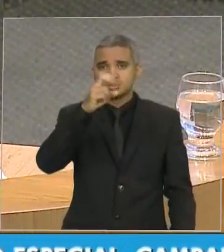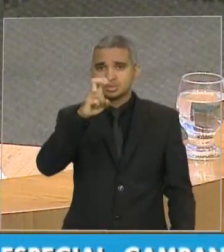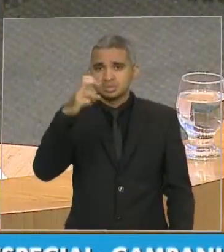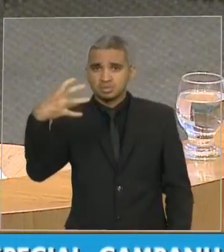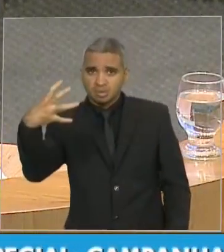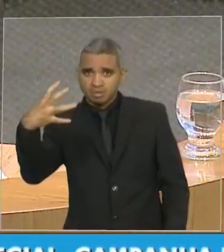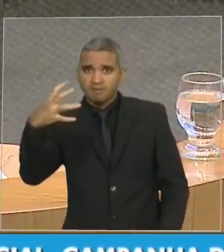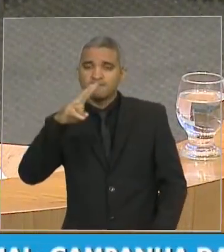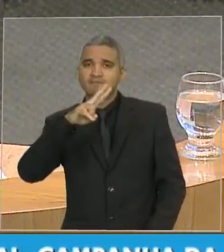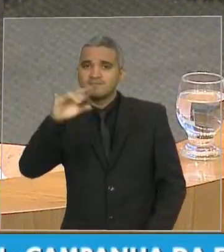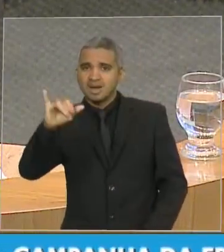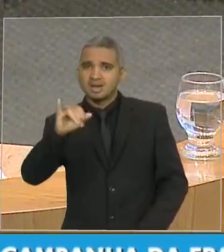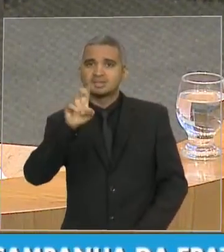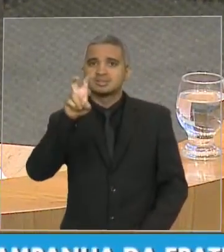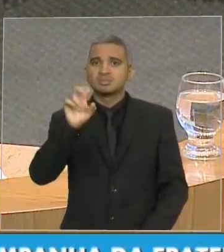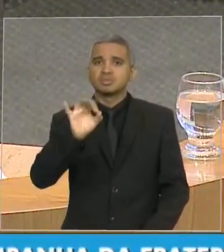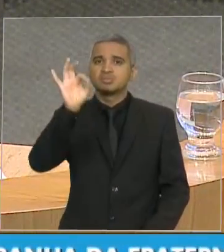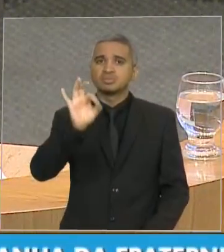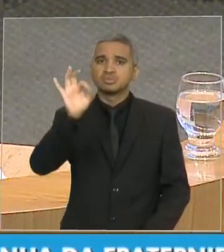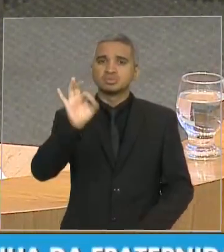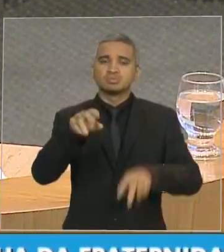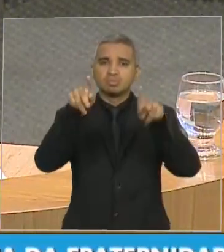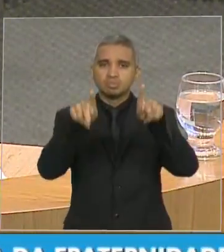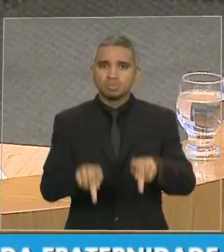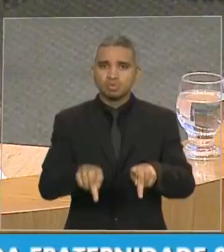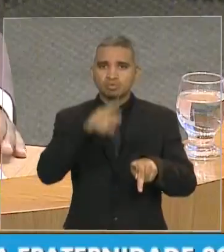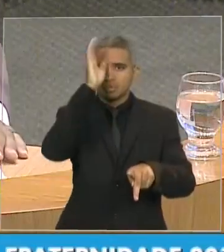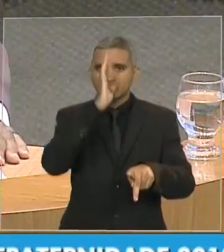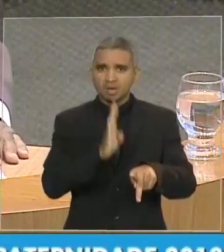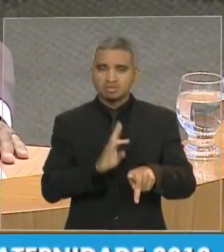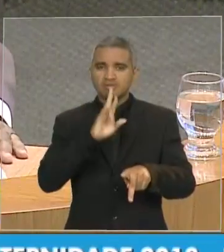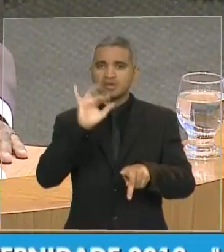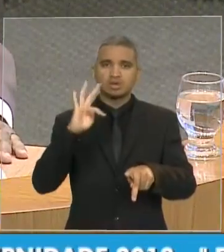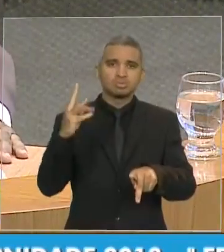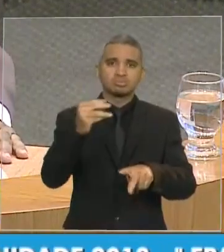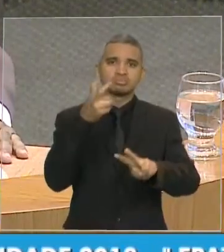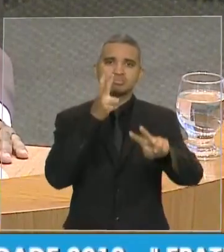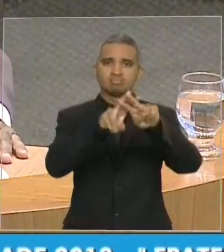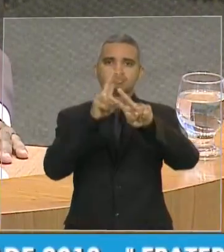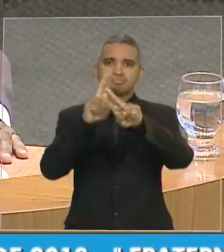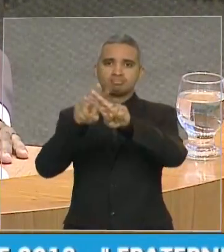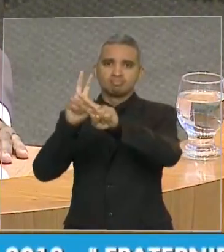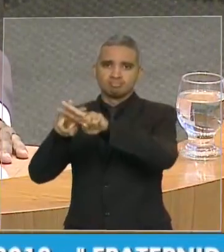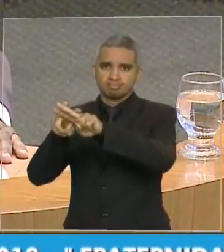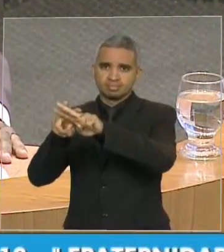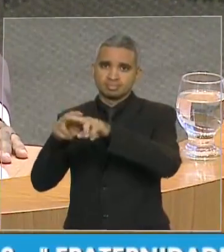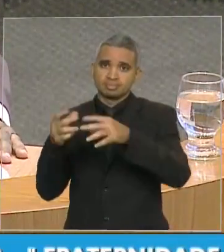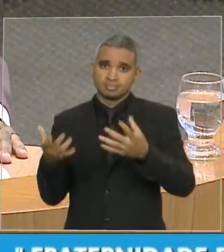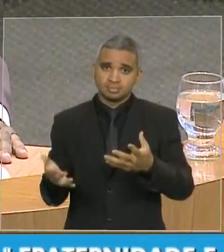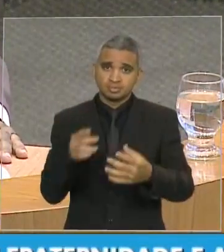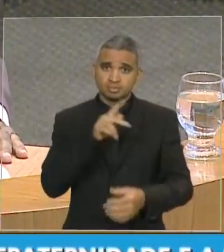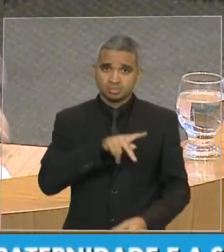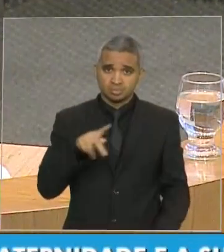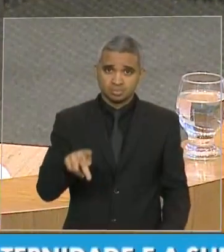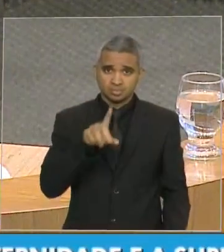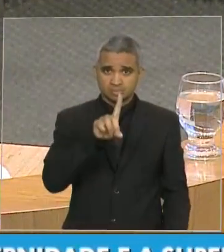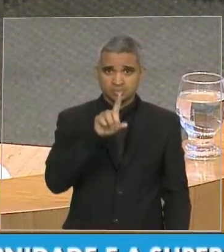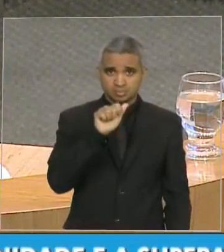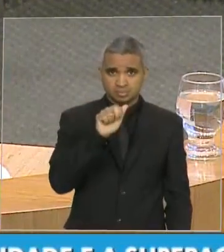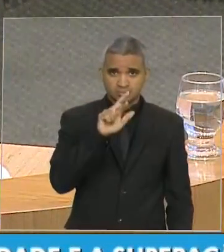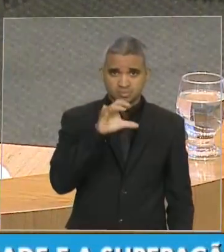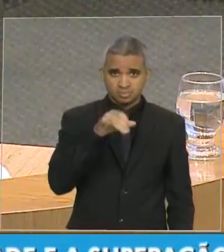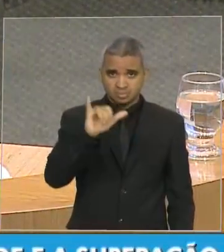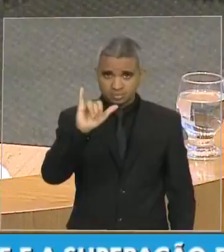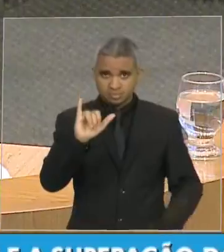população encarcerada. E o professor Darcy Ribeiro dizia, se não construirmos